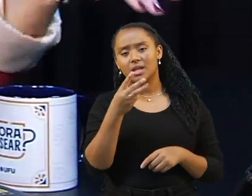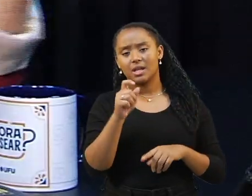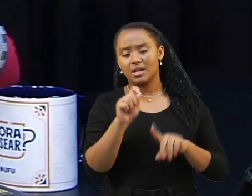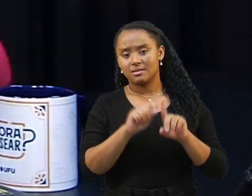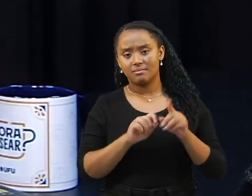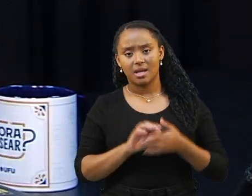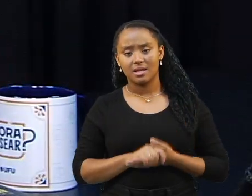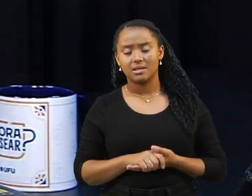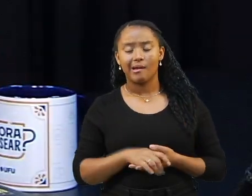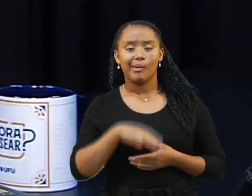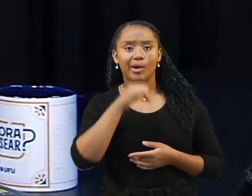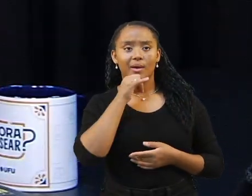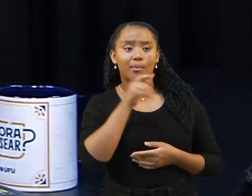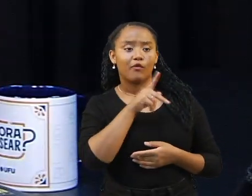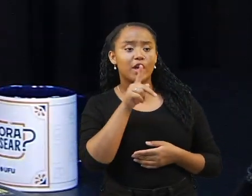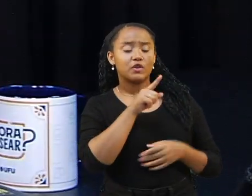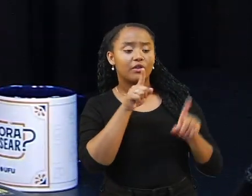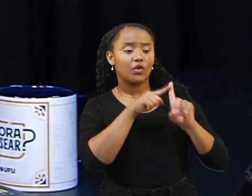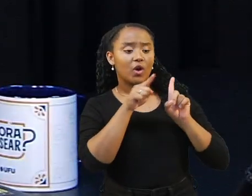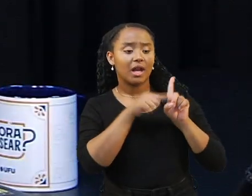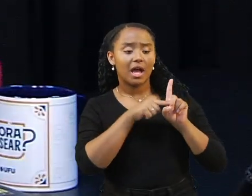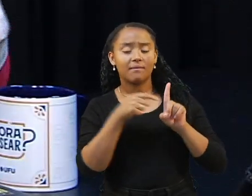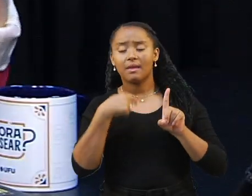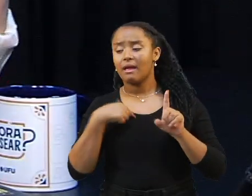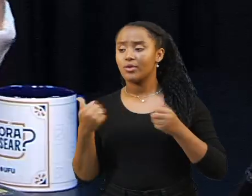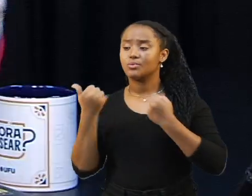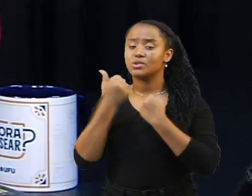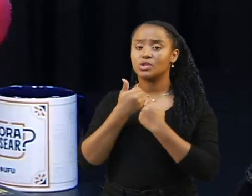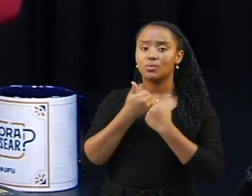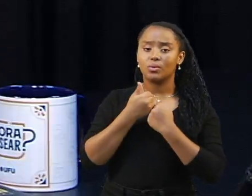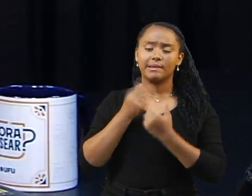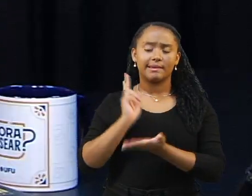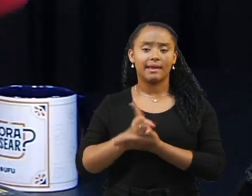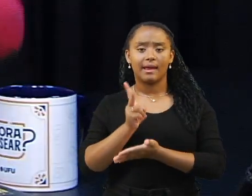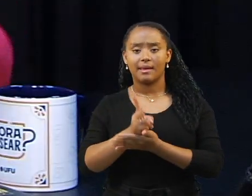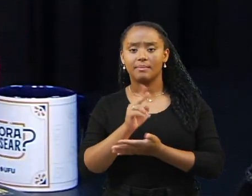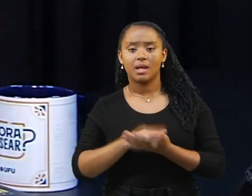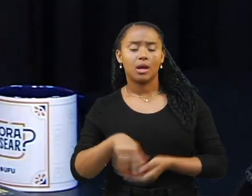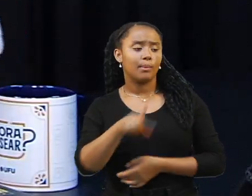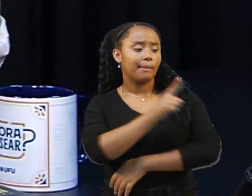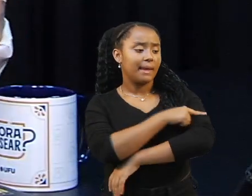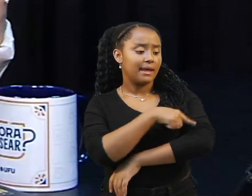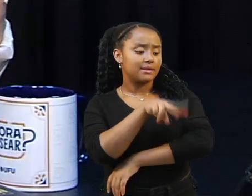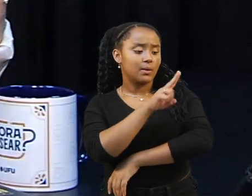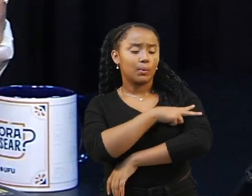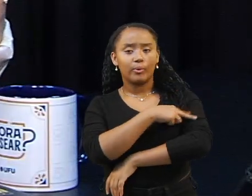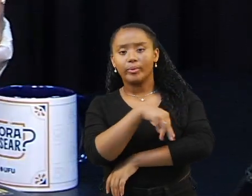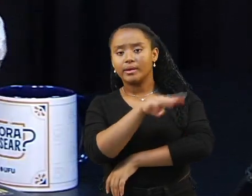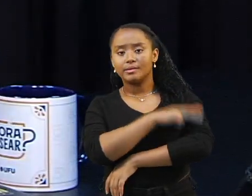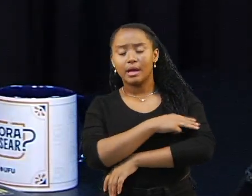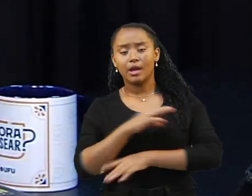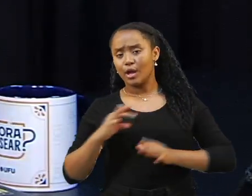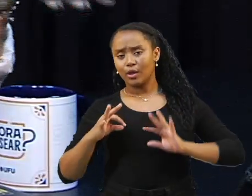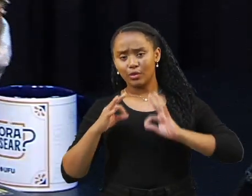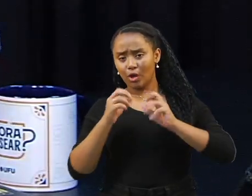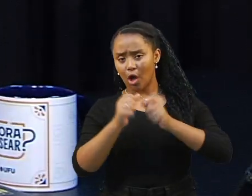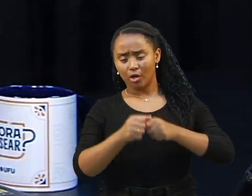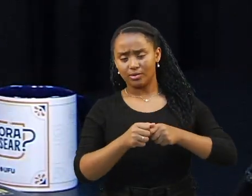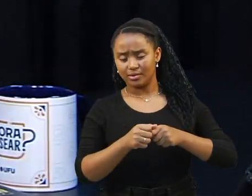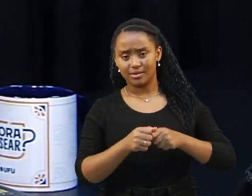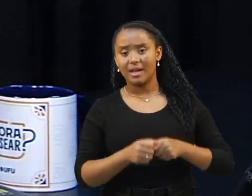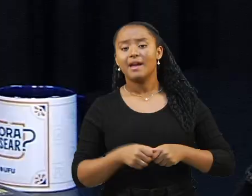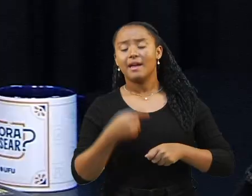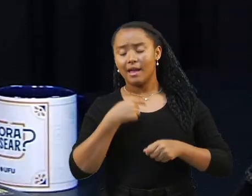grávida, eu substituía. Aí a outra eu substituía. Primeira série, segunda, terceira, todas que tinham. Eu era